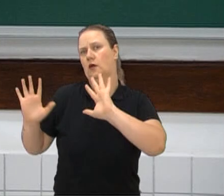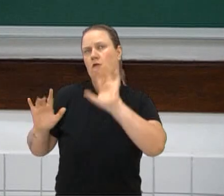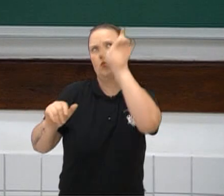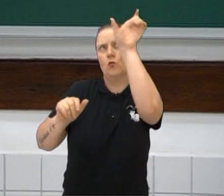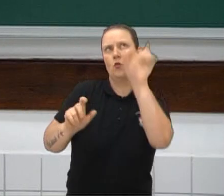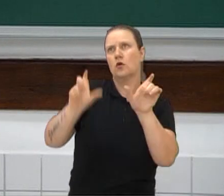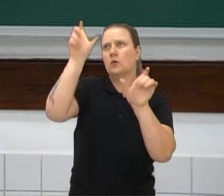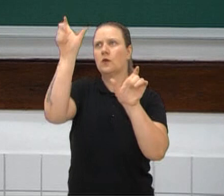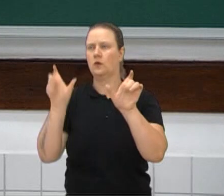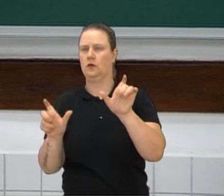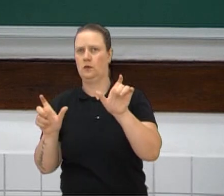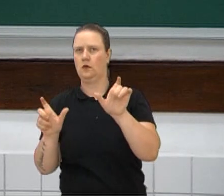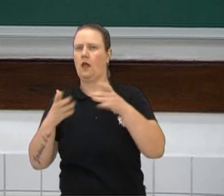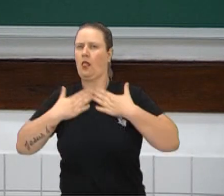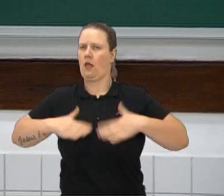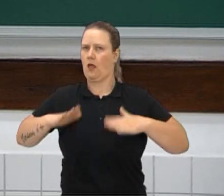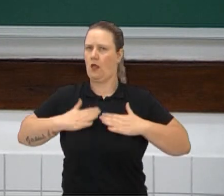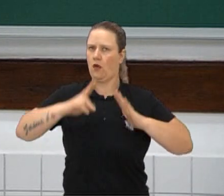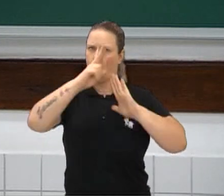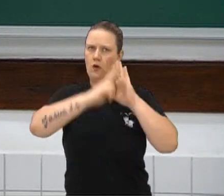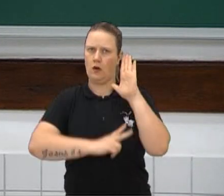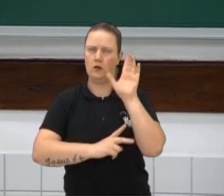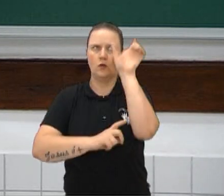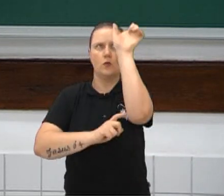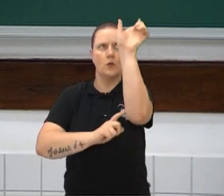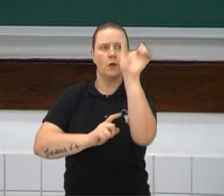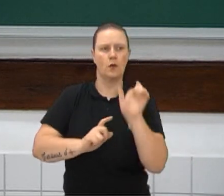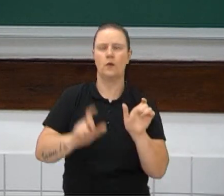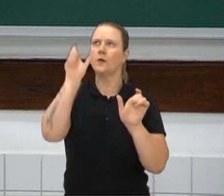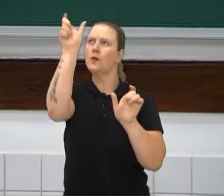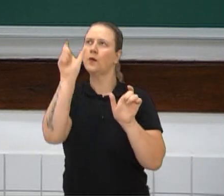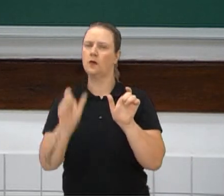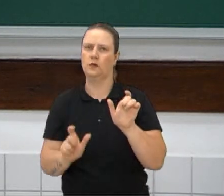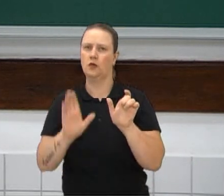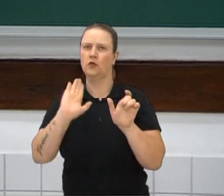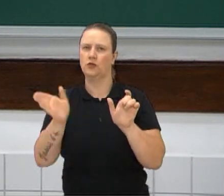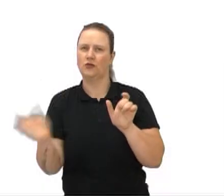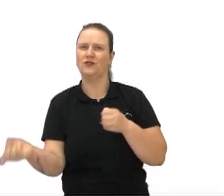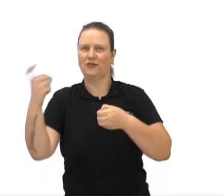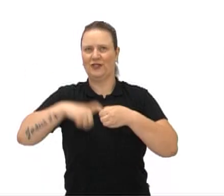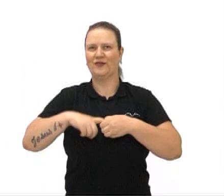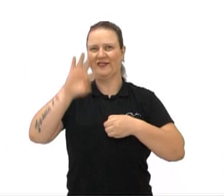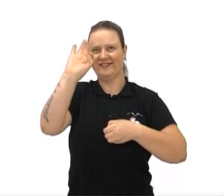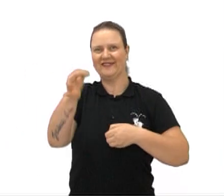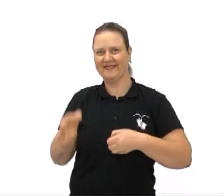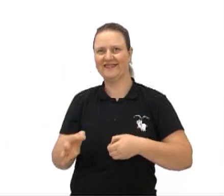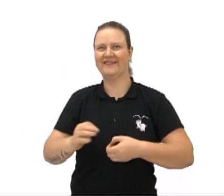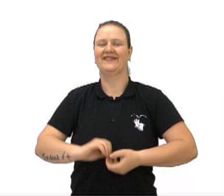leiam com calma ali, coloquem na coluna correta e a gente já volta para corrigir juntos.